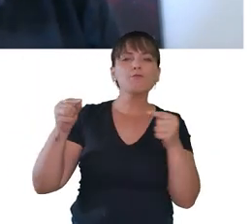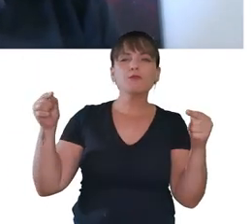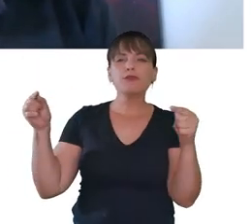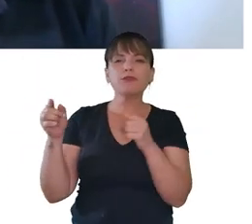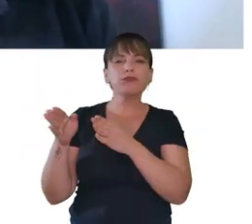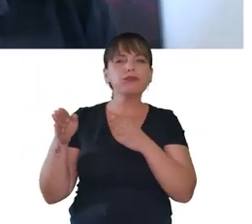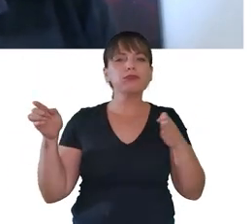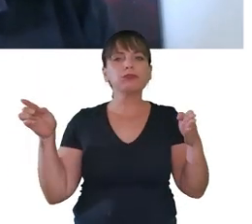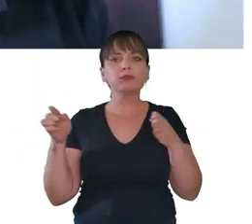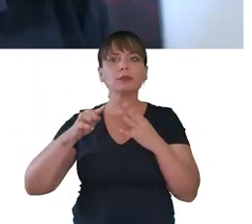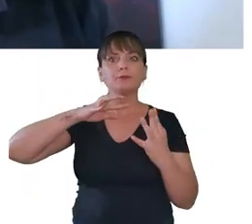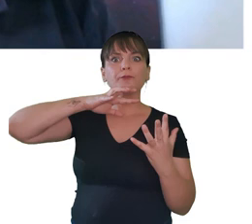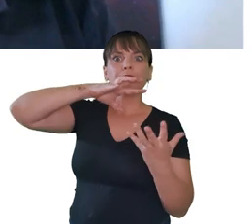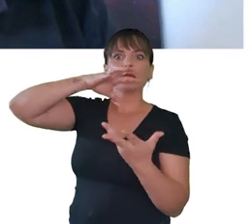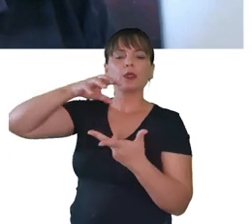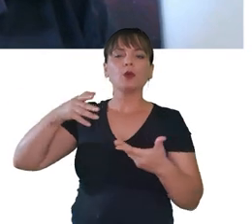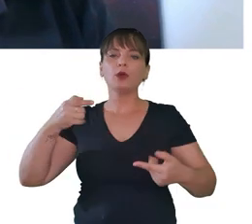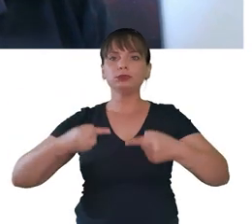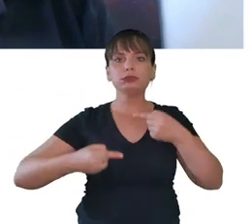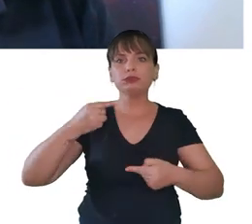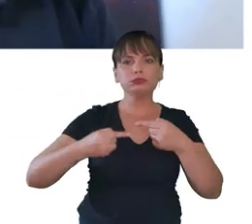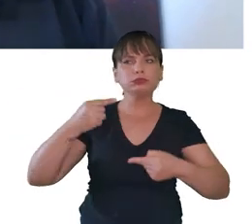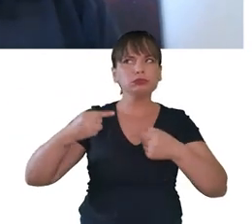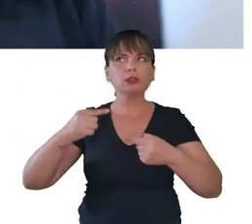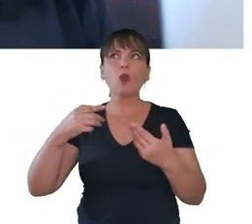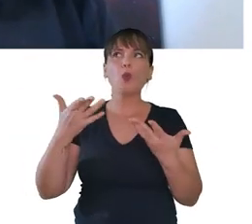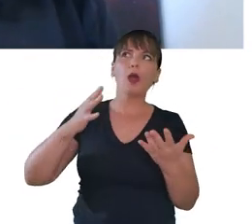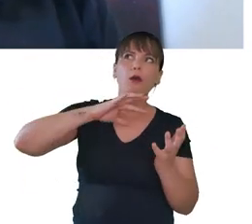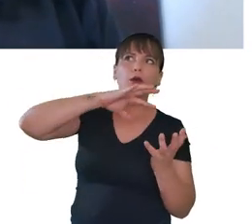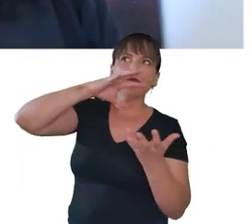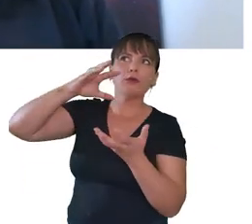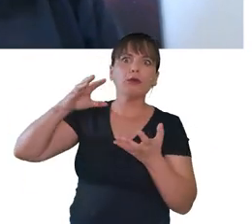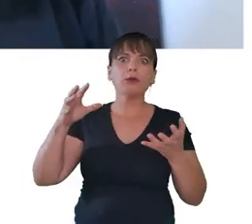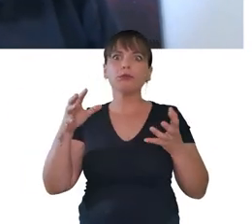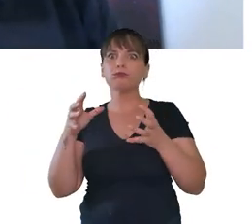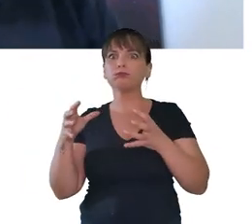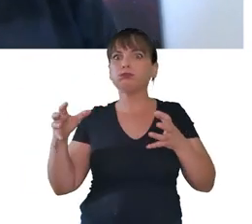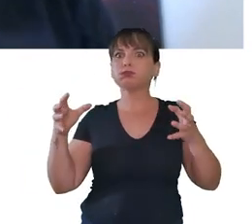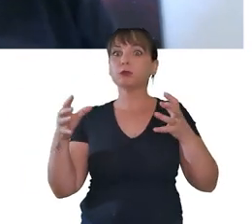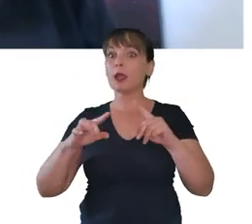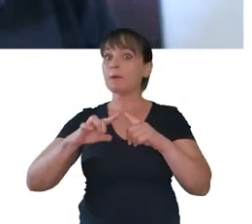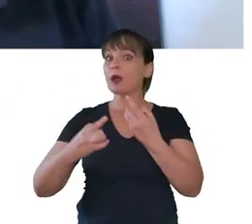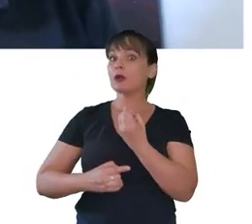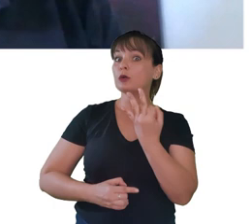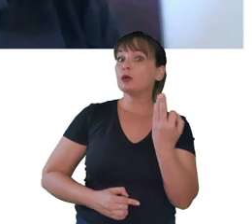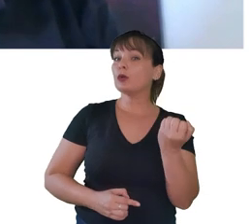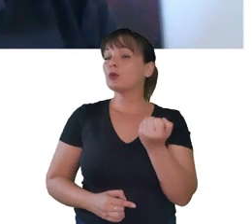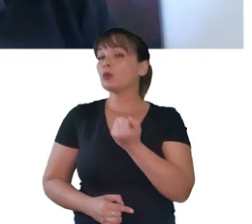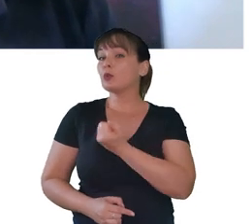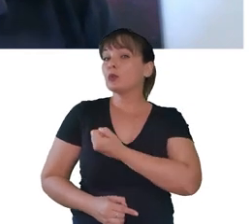valor aproximado de tamanho do universo hoje, mas os últimos números aí